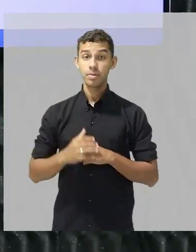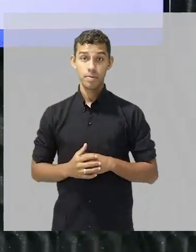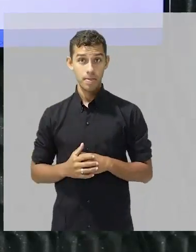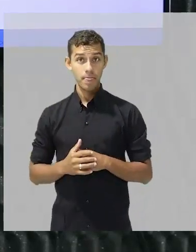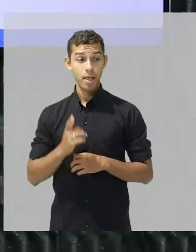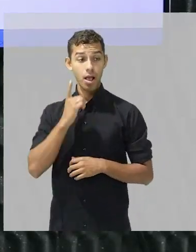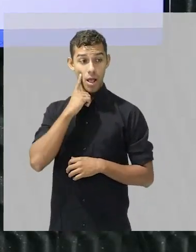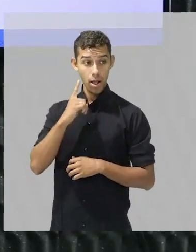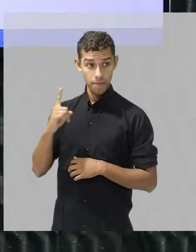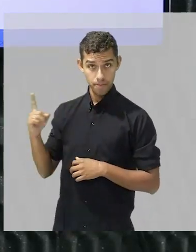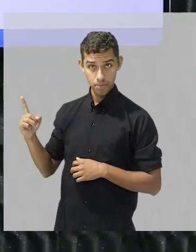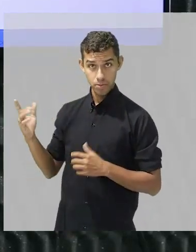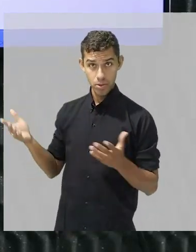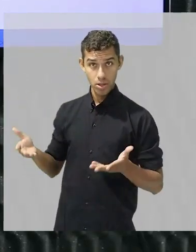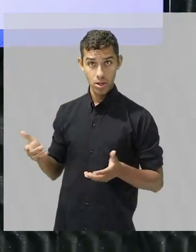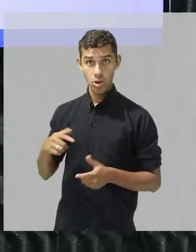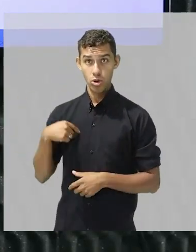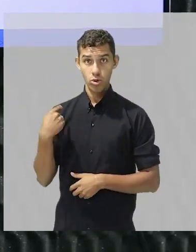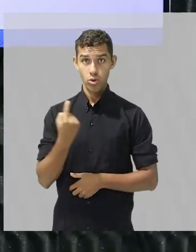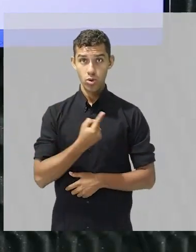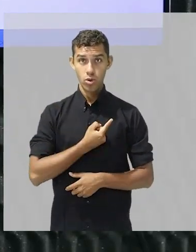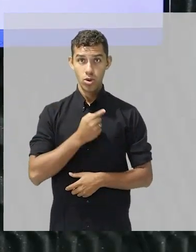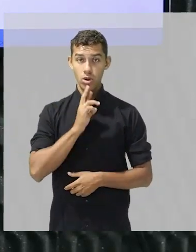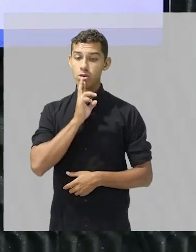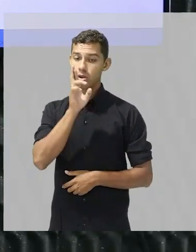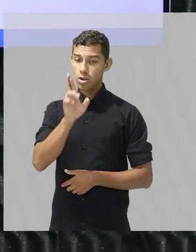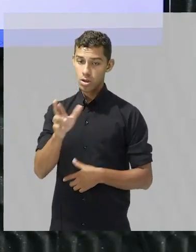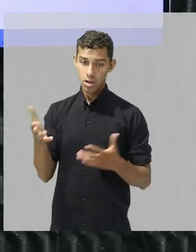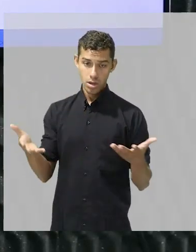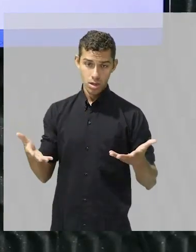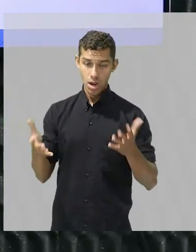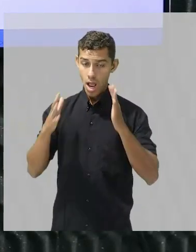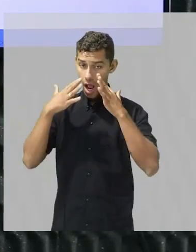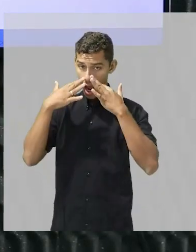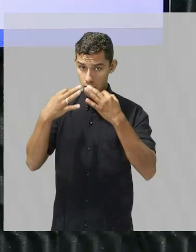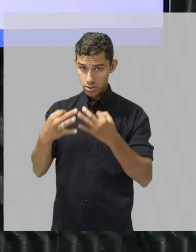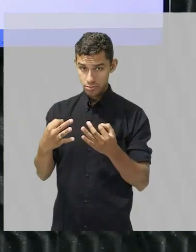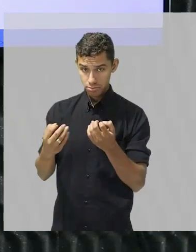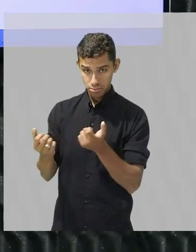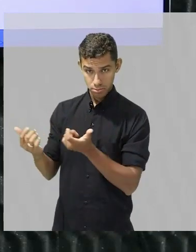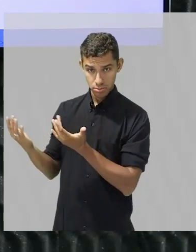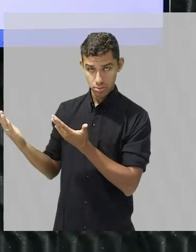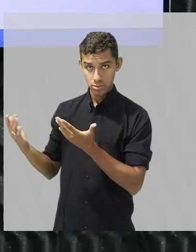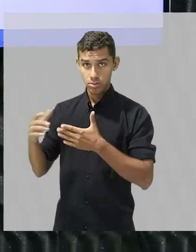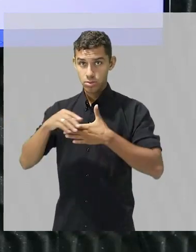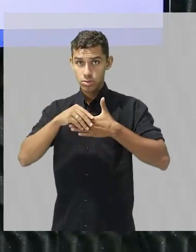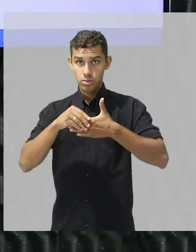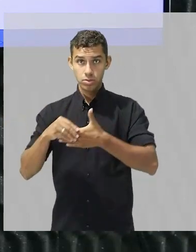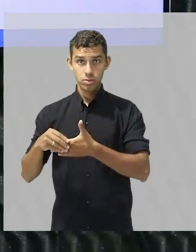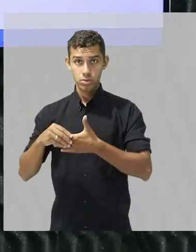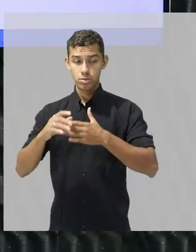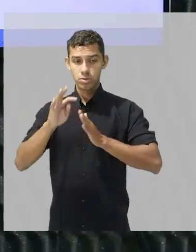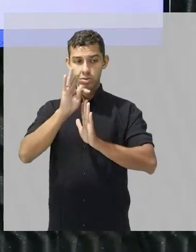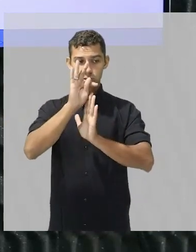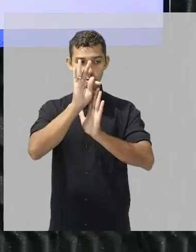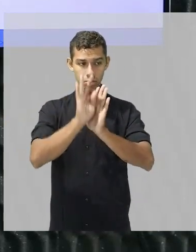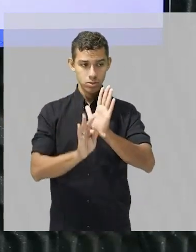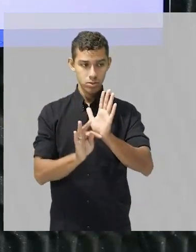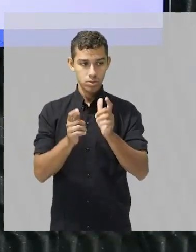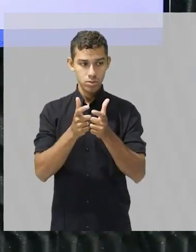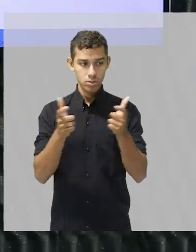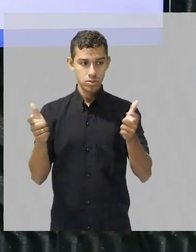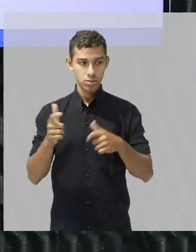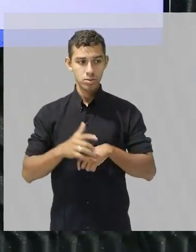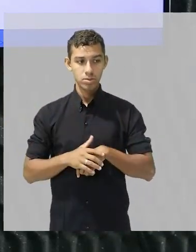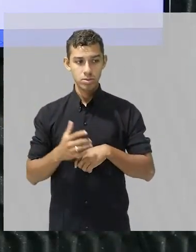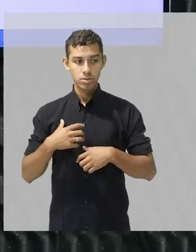aqui, nós vamos responder ela agora, então preste atenção, tá? Eles trazem um texto assim enorme, que às vezes ele